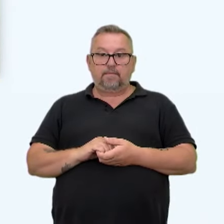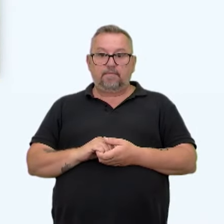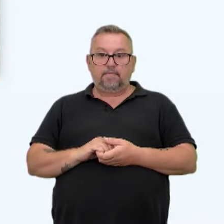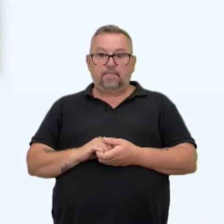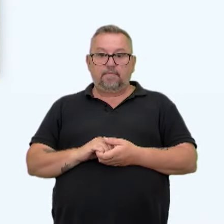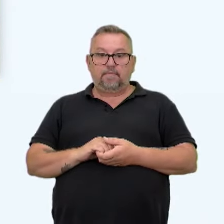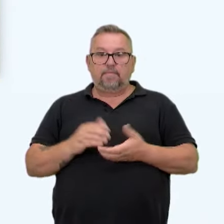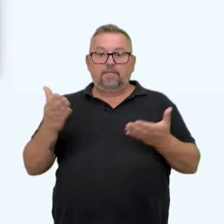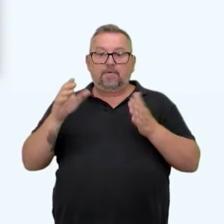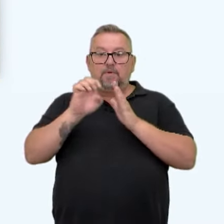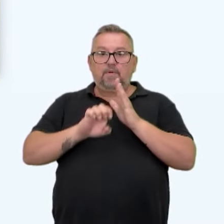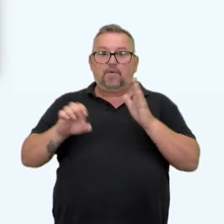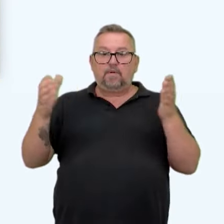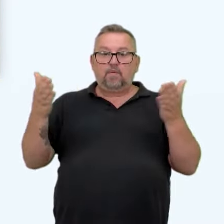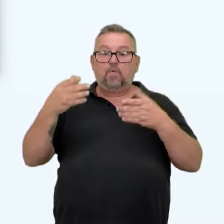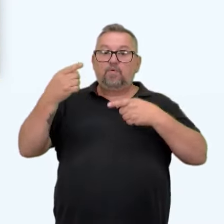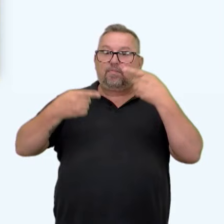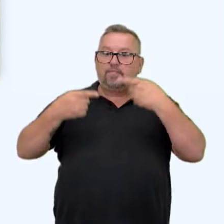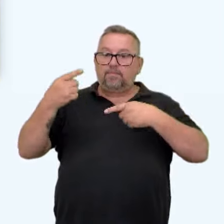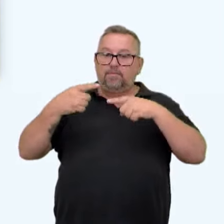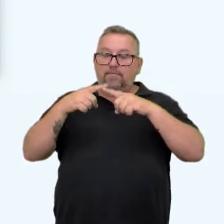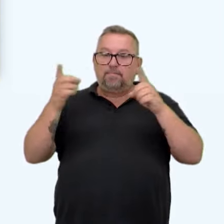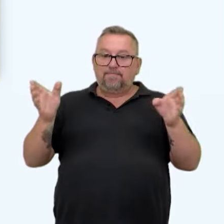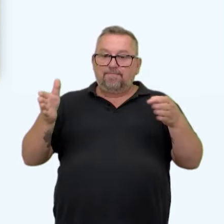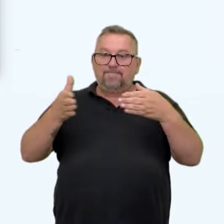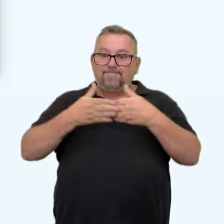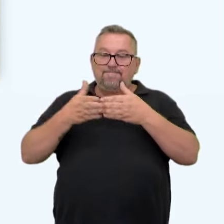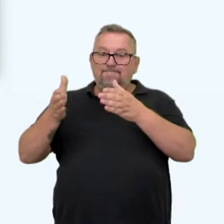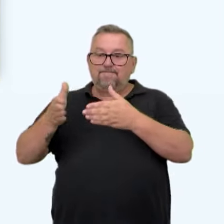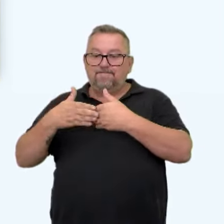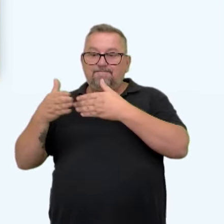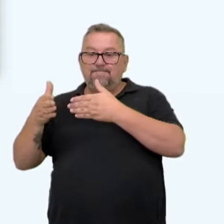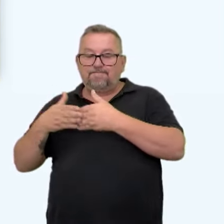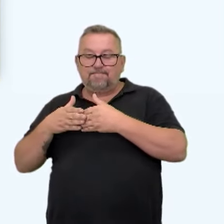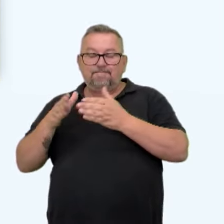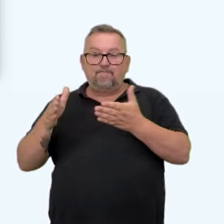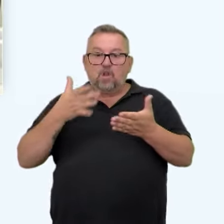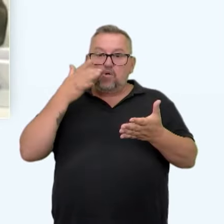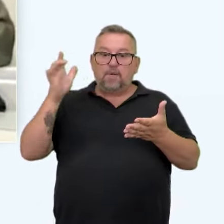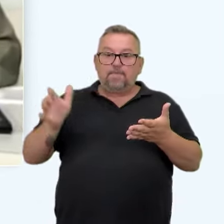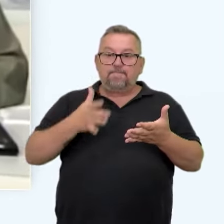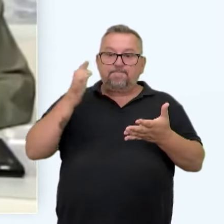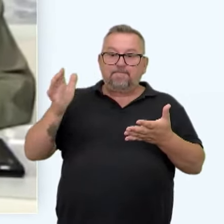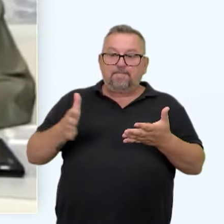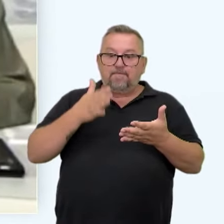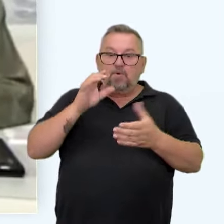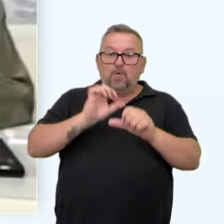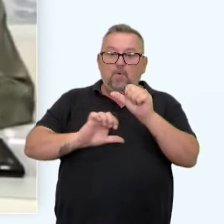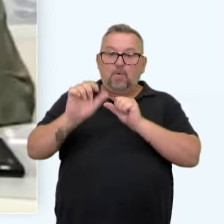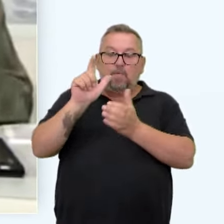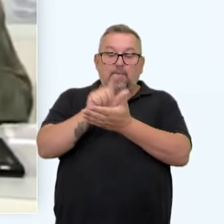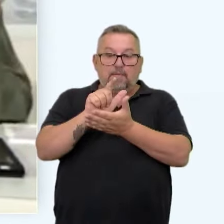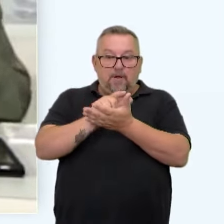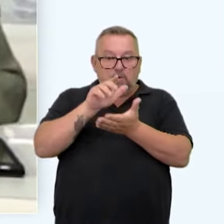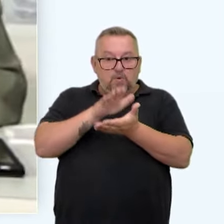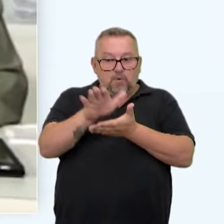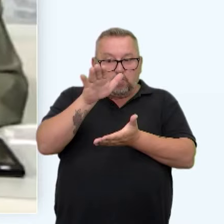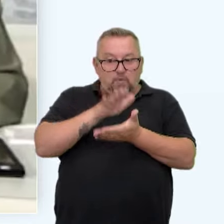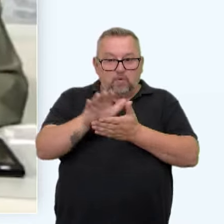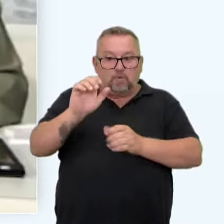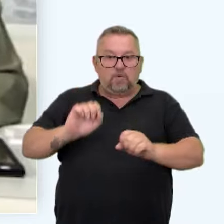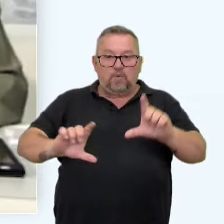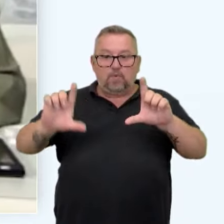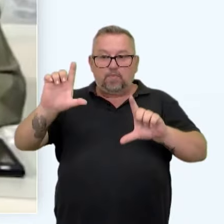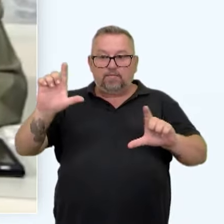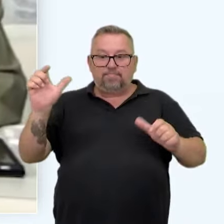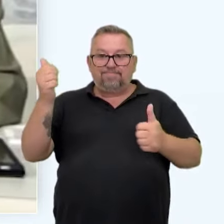hoje debate a sucessão de fechamentos de jornais e revistas que trocam o papel pelas telas dos